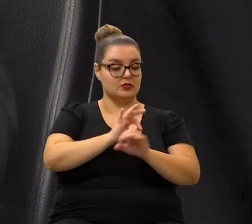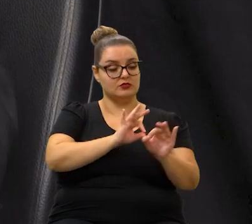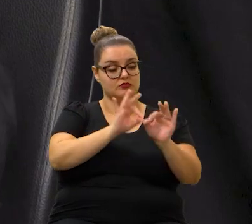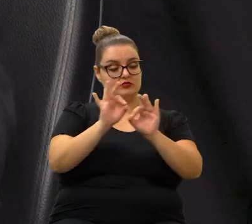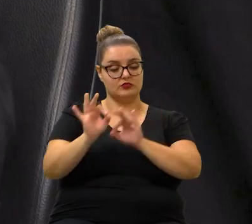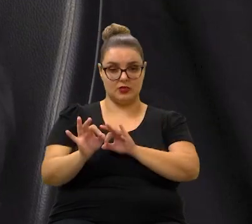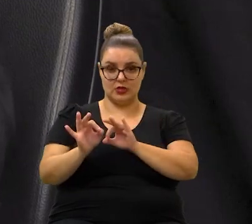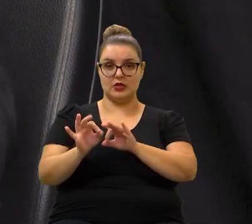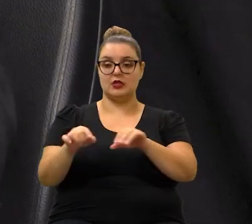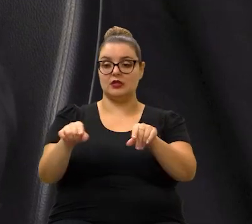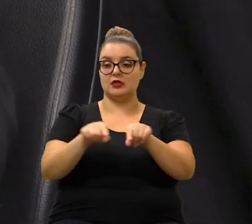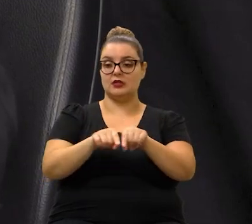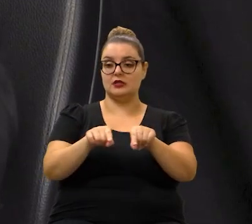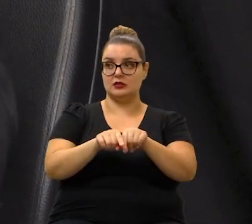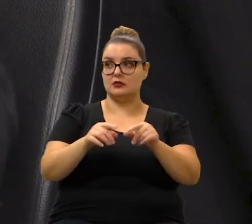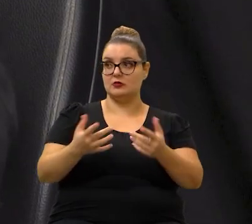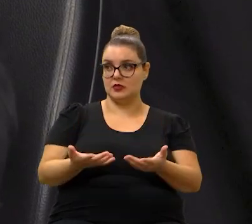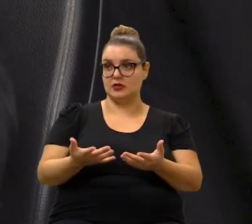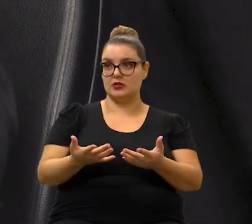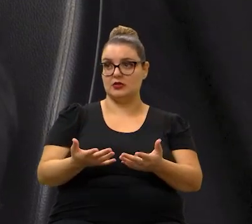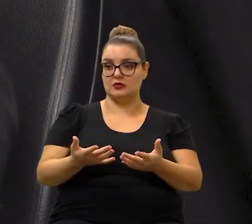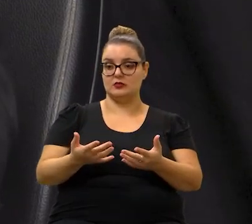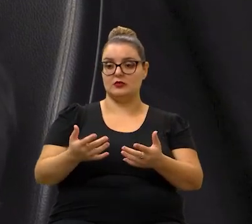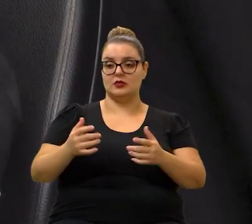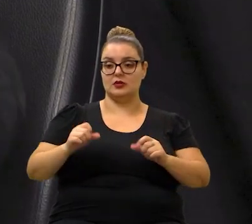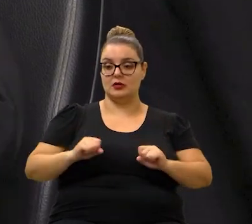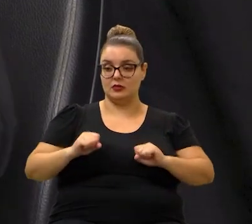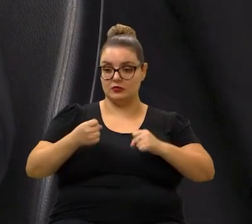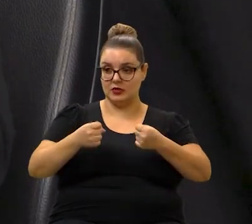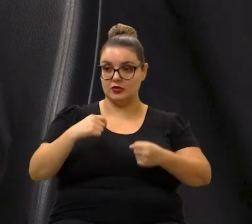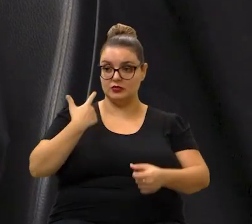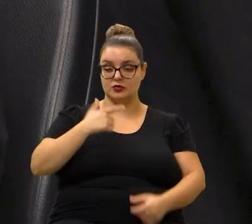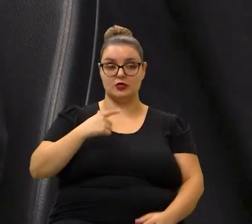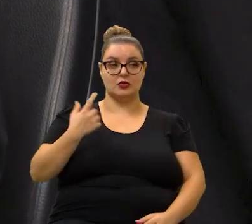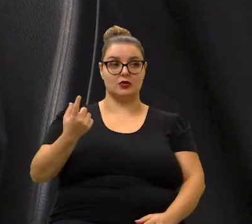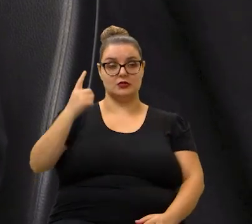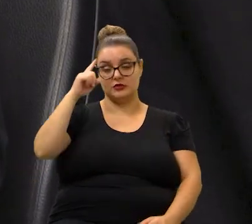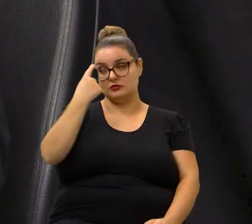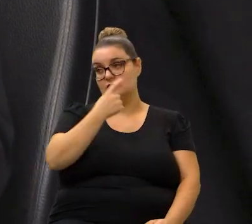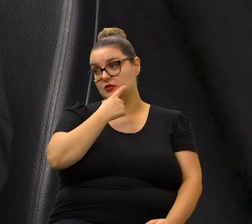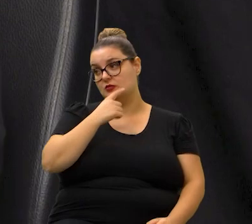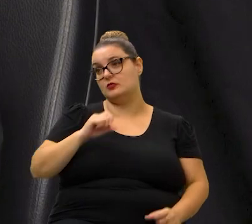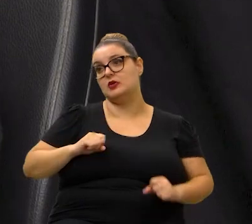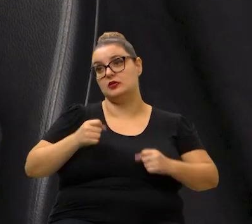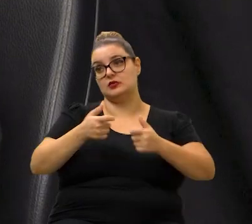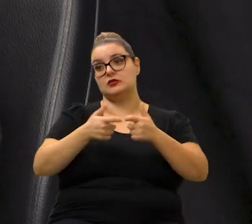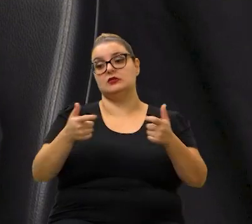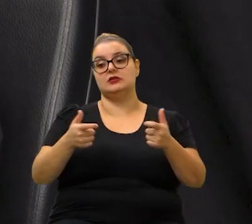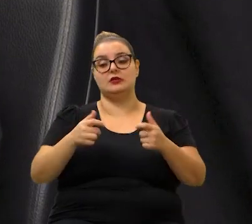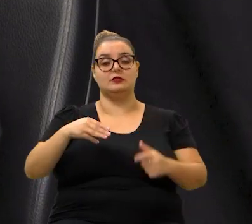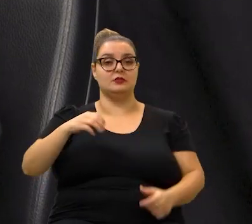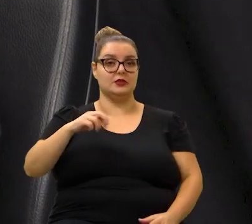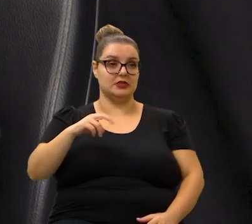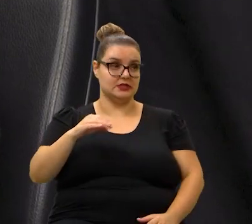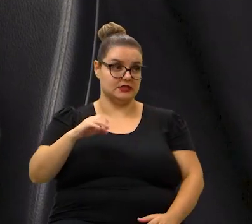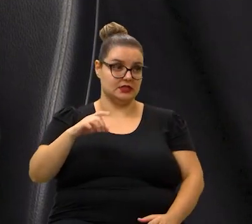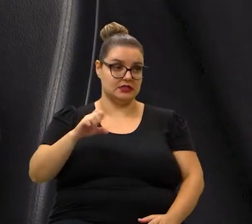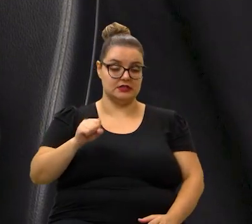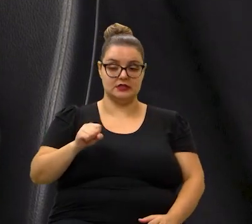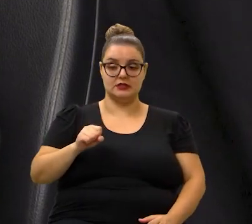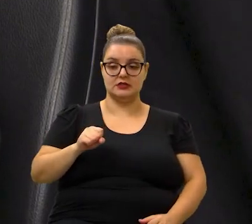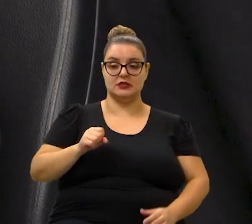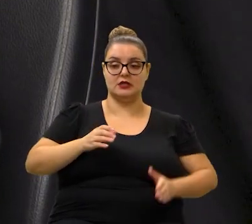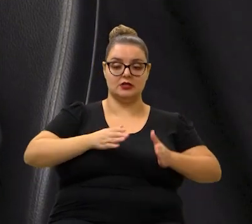monitoramento e também a luta Mirna nós estamos com uma luta muito grande ali na mercedes-benz que é